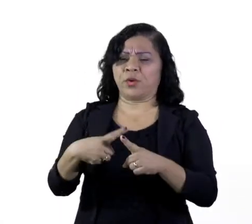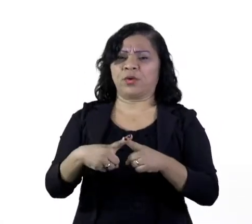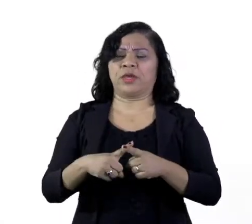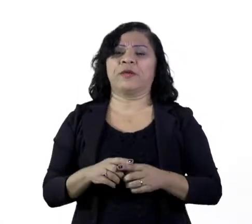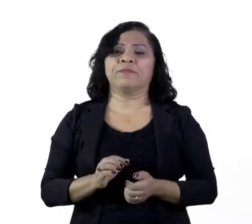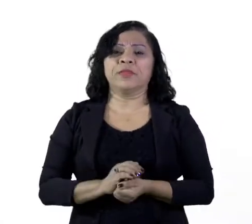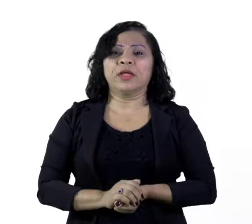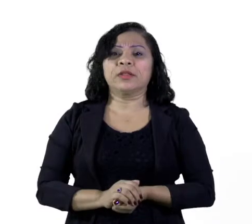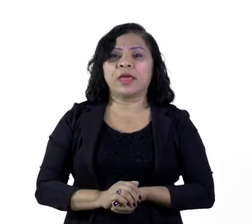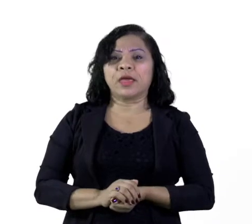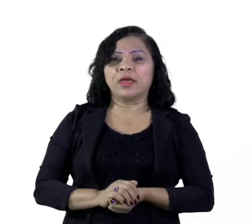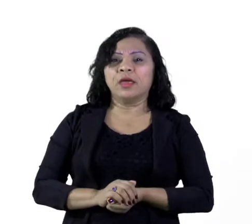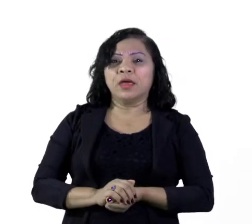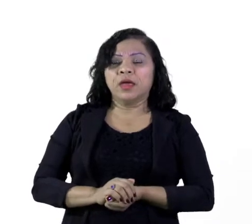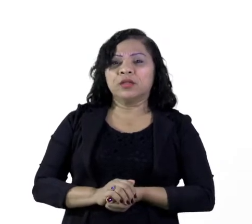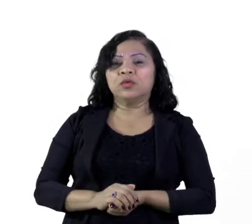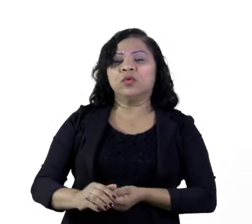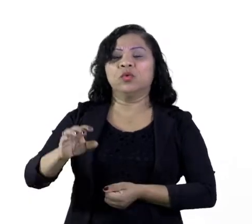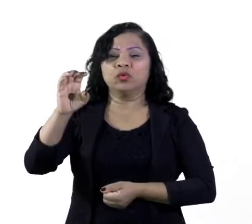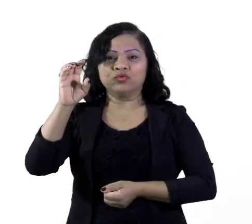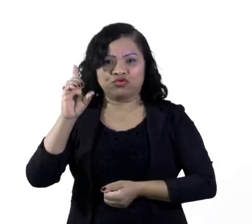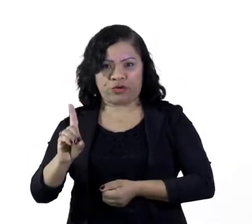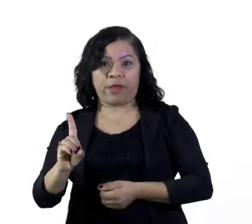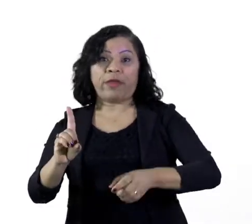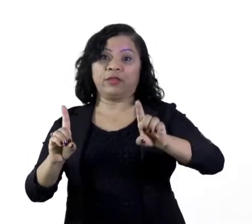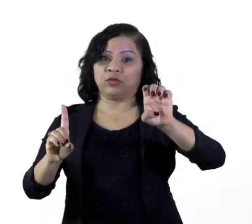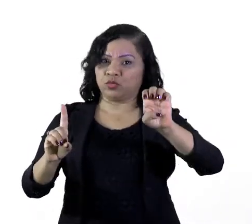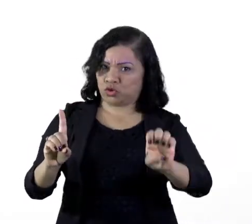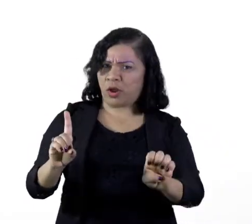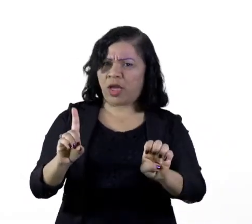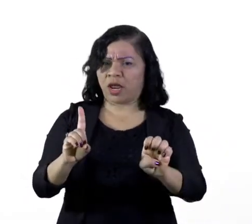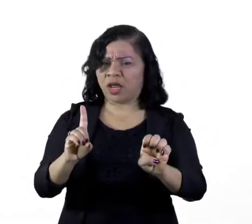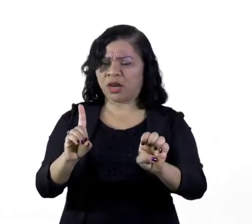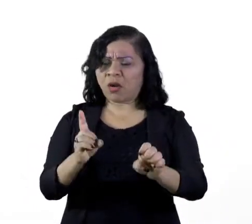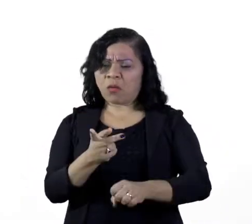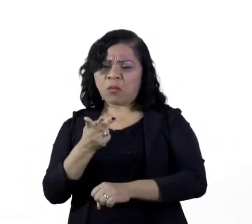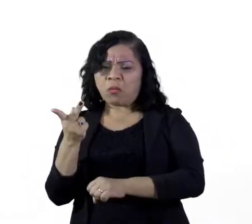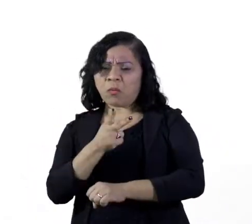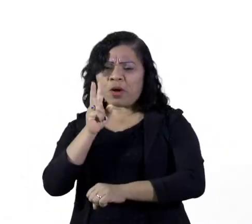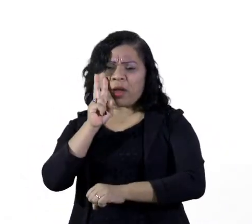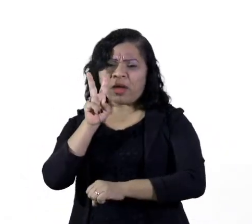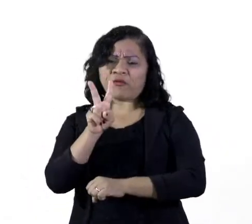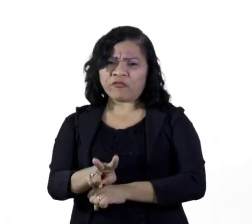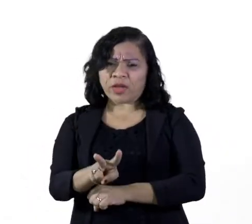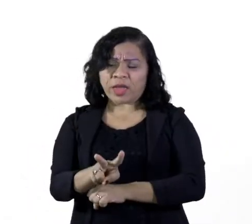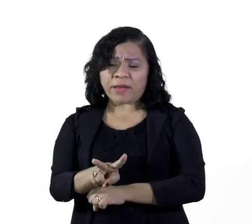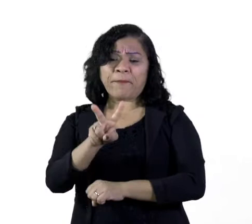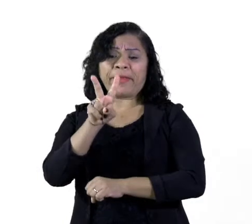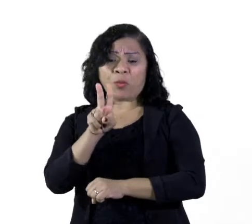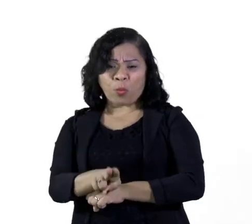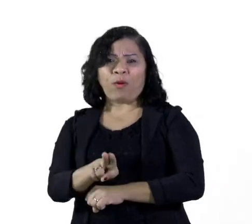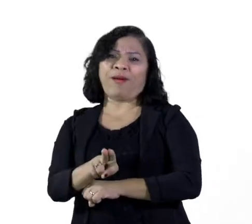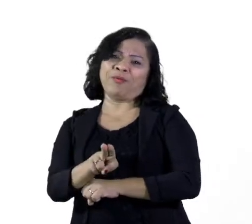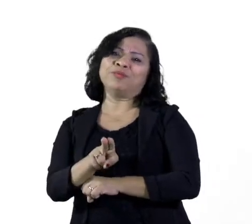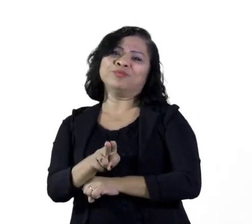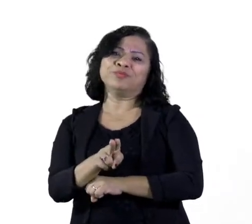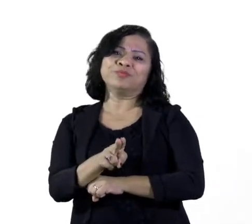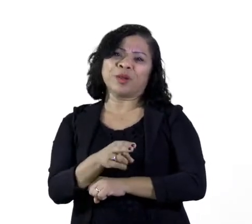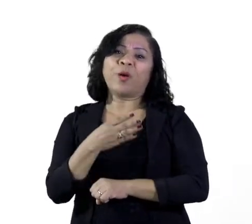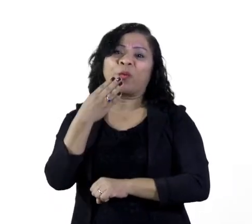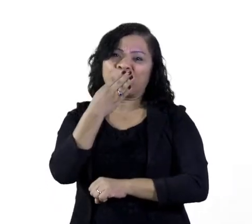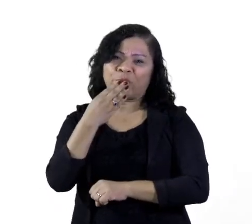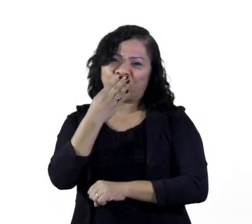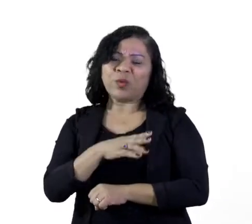de igualdade, desse sinal, né? Nós temos exatamente o mesmo brigadeiro. Então, é uma relação